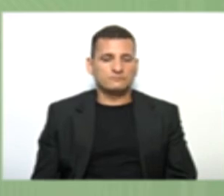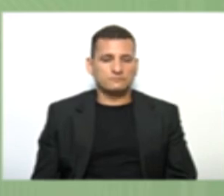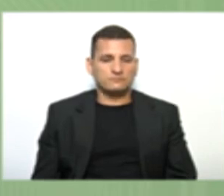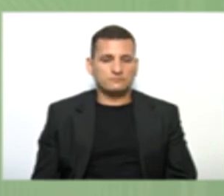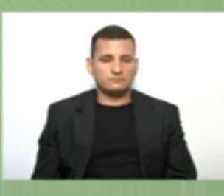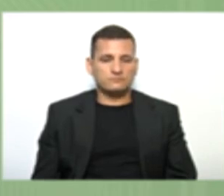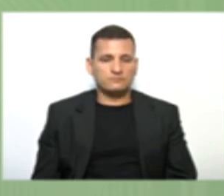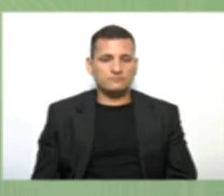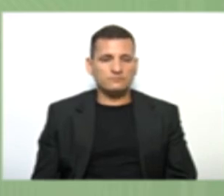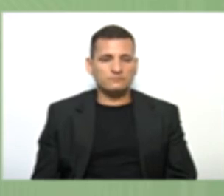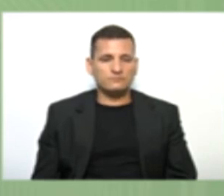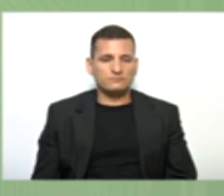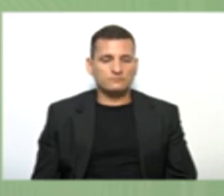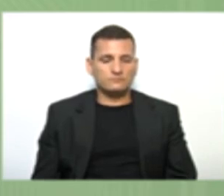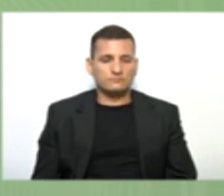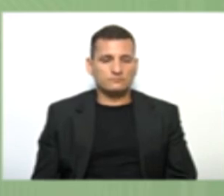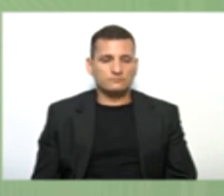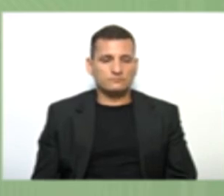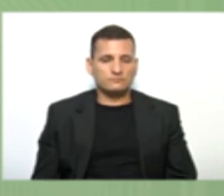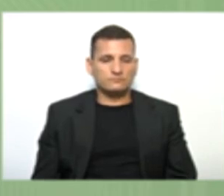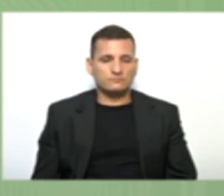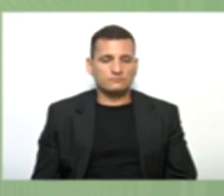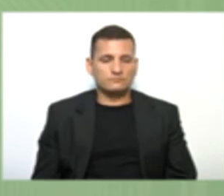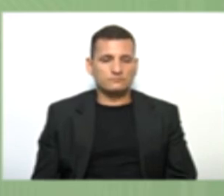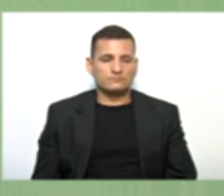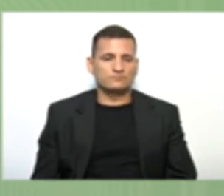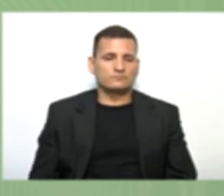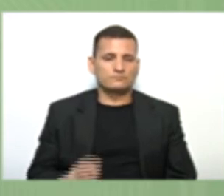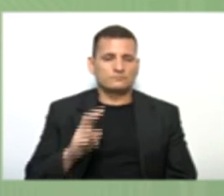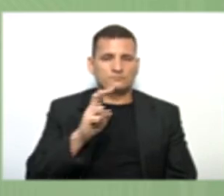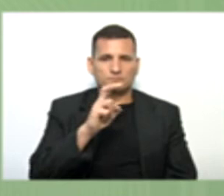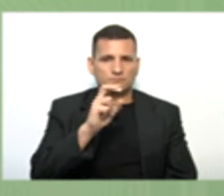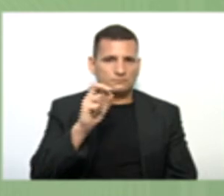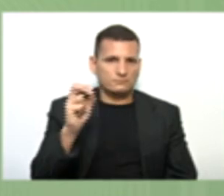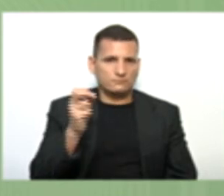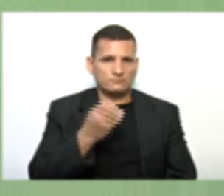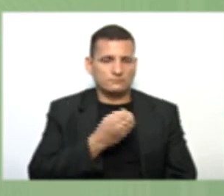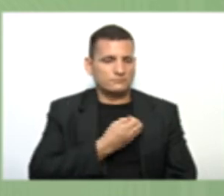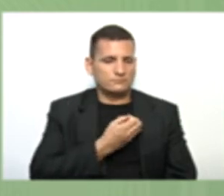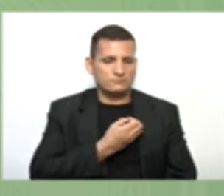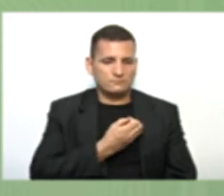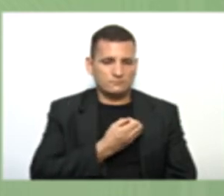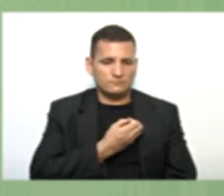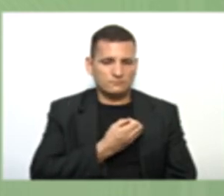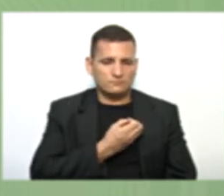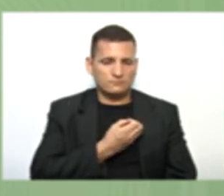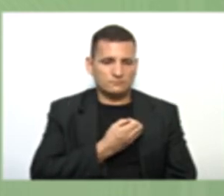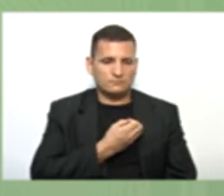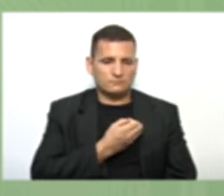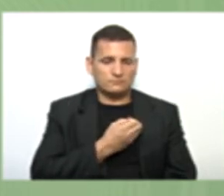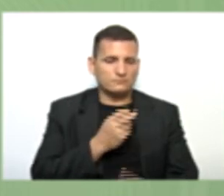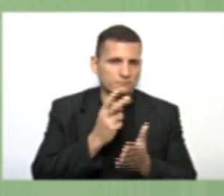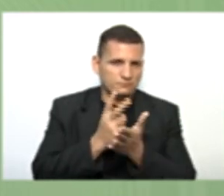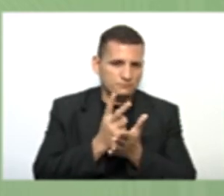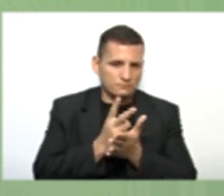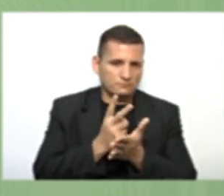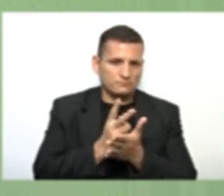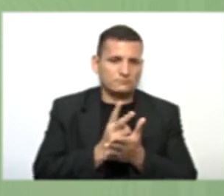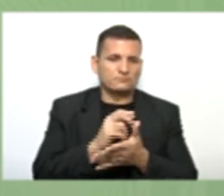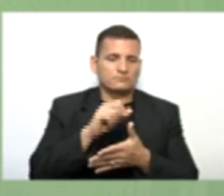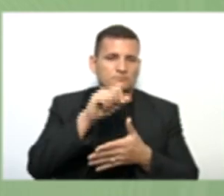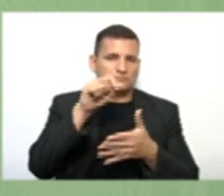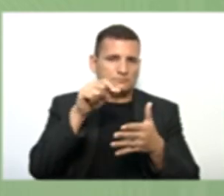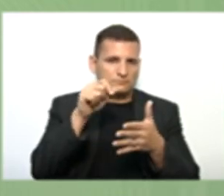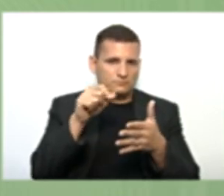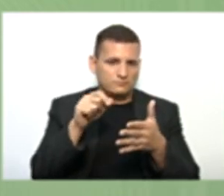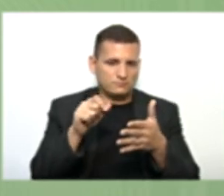percorrer a lista até o final. Professor, mas se tivesse aqui, sei lá, 500 números, ele fazia o mesmo processo? O mesmo processo. Ele percorreria primeiro